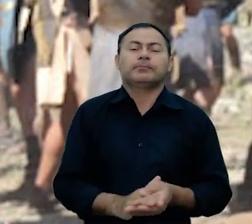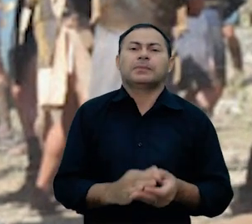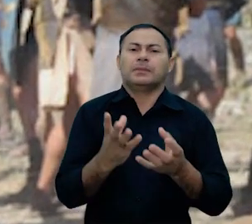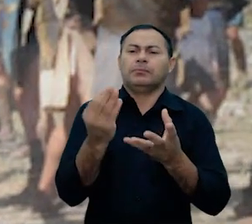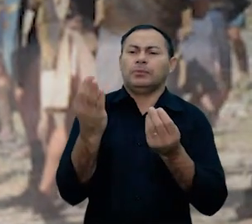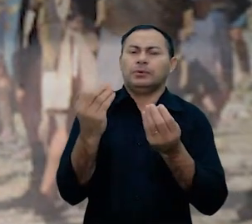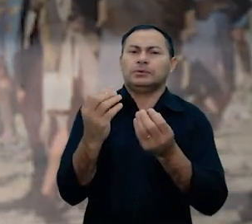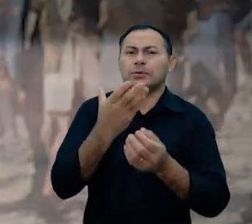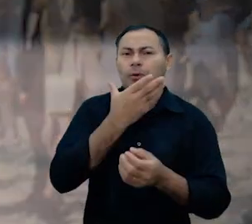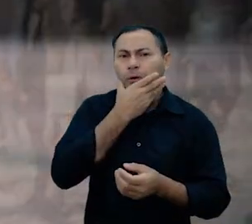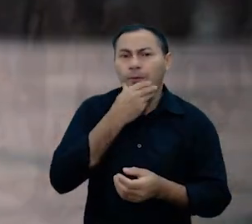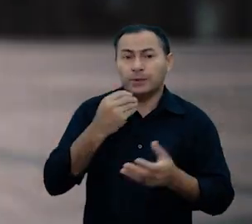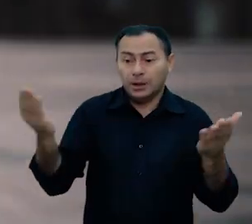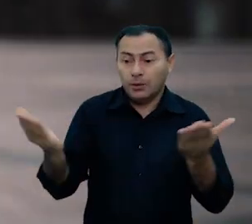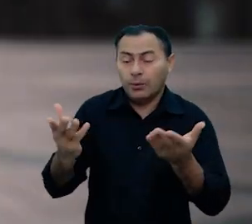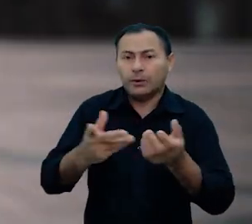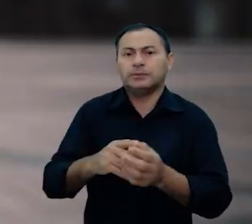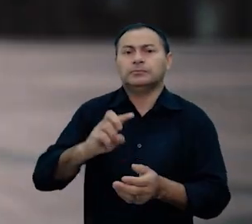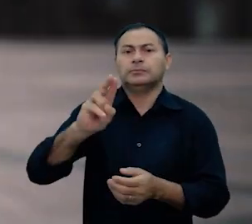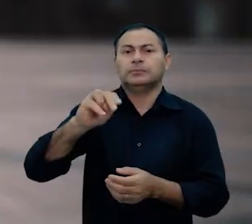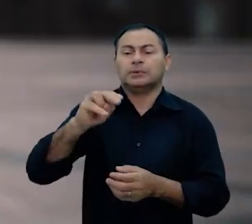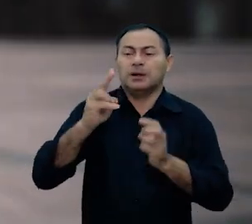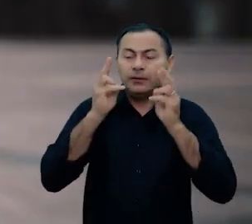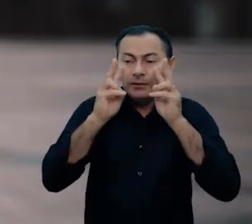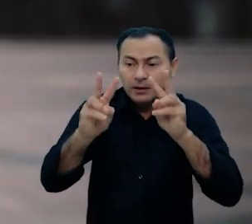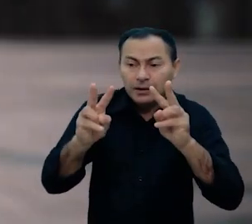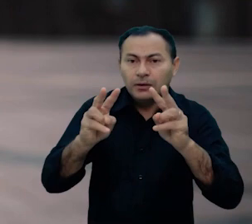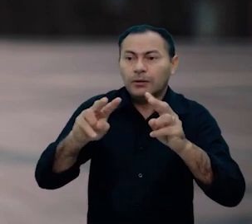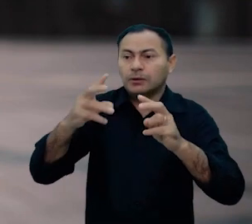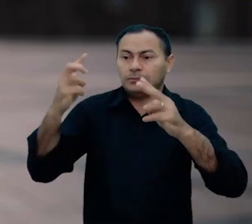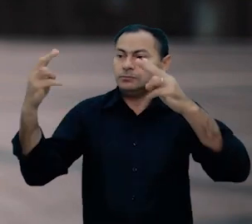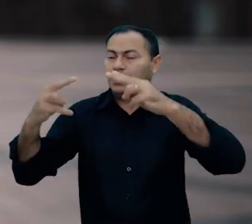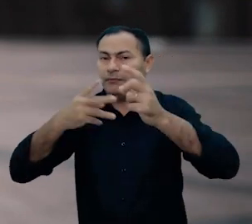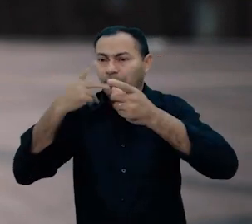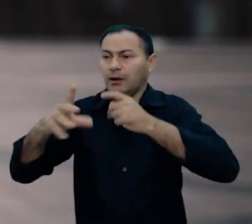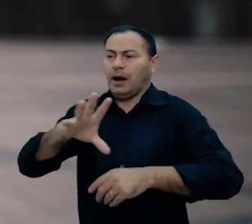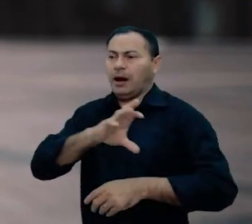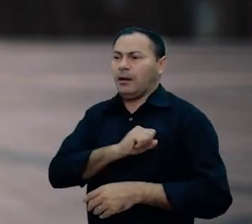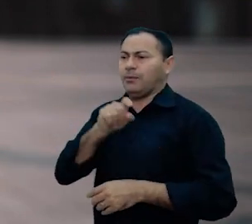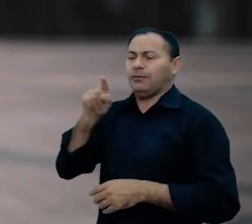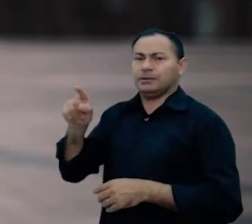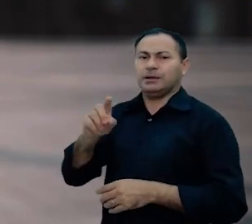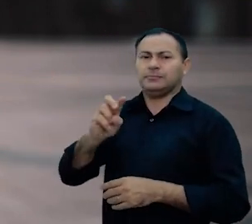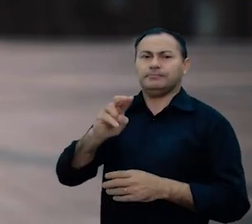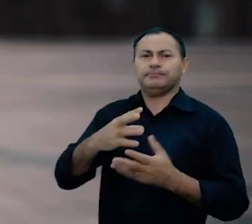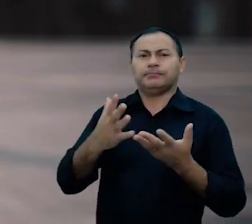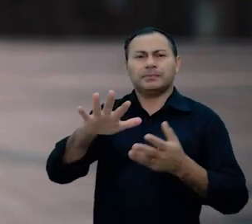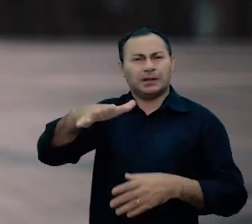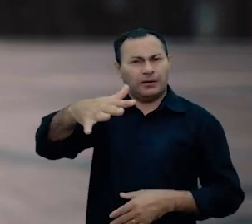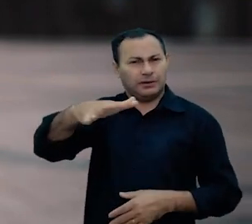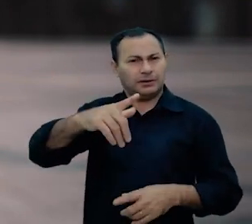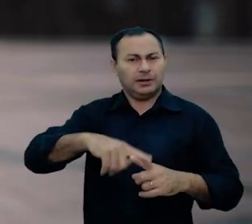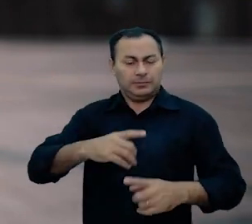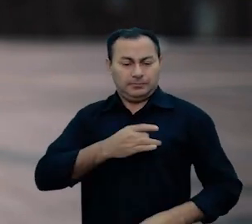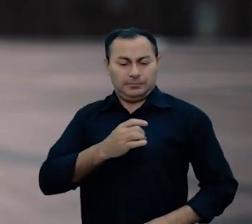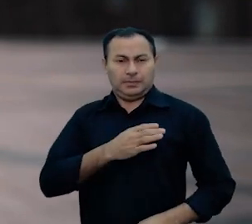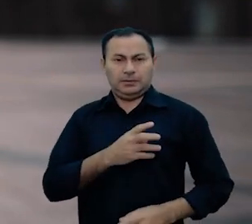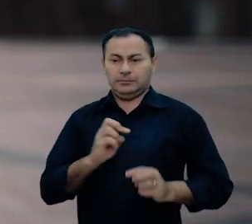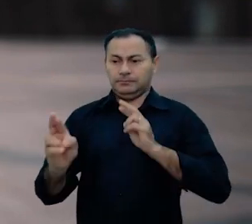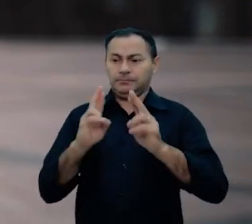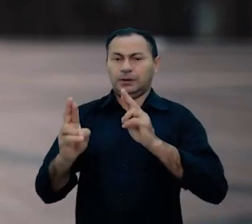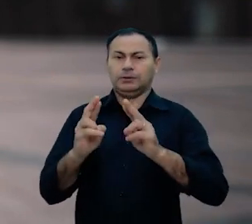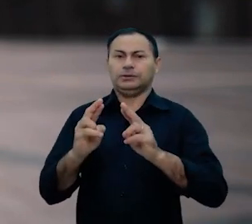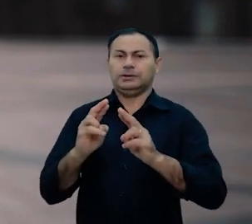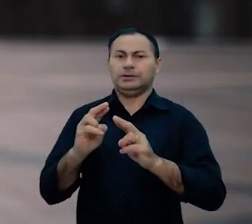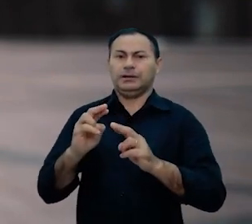Há muitos homens hoje em dia que jamais olhariam nos olhos de outro homem para dizer "eu amo você." Talvez seja porque tenham medo de uma